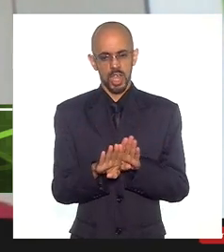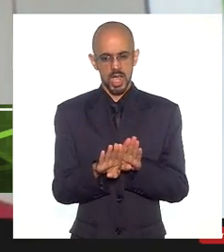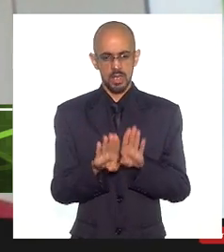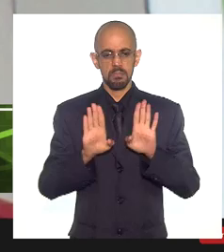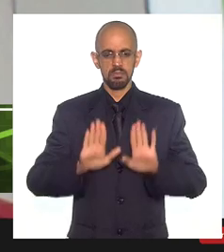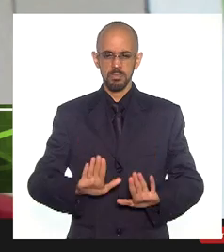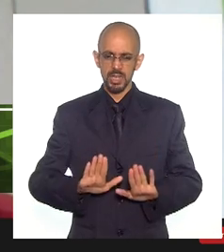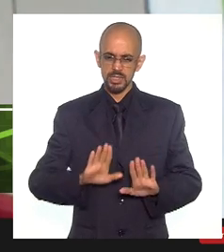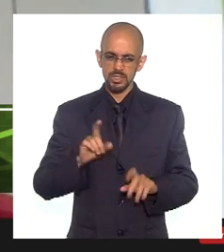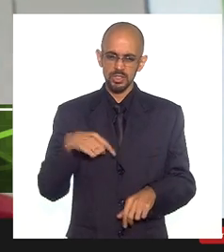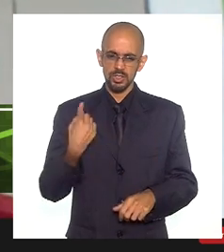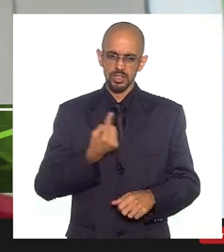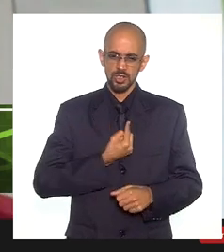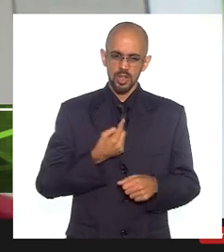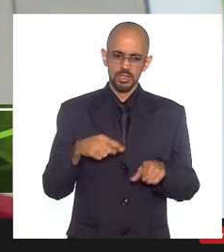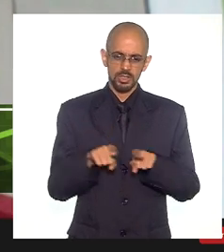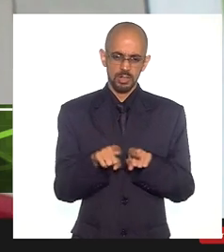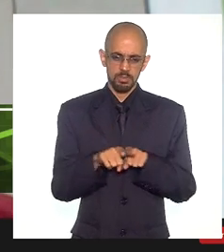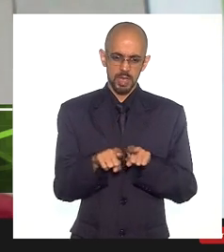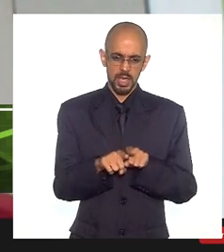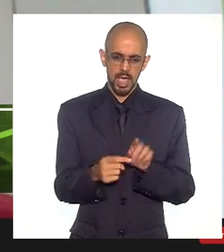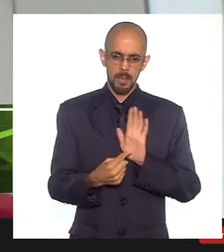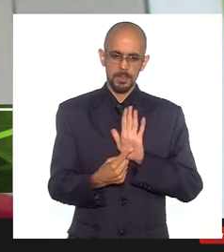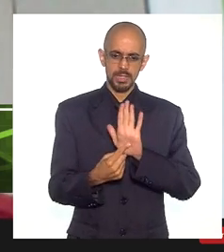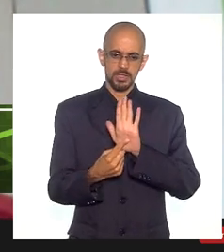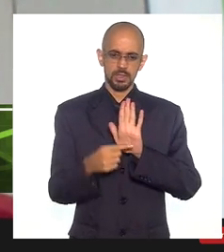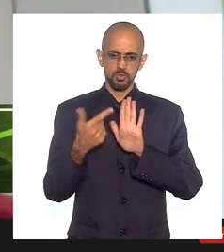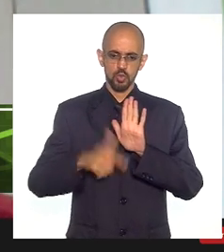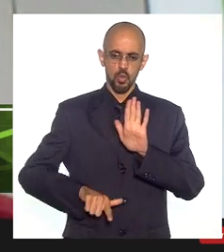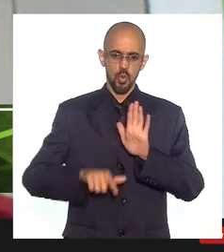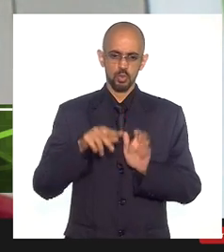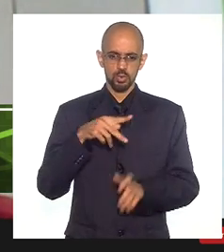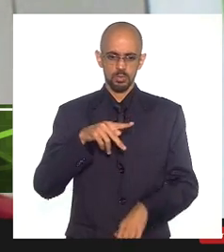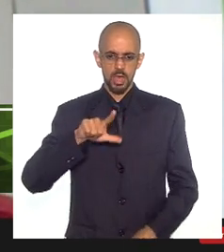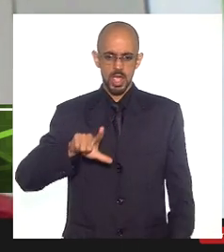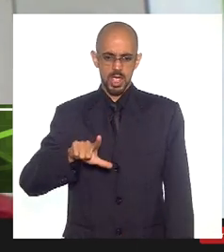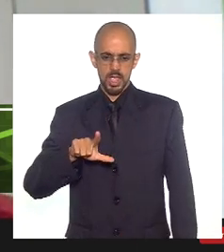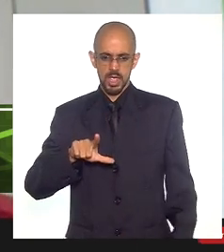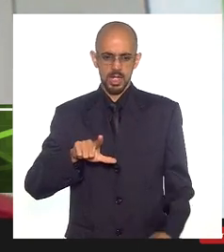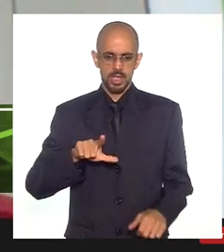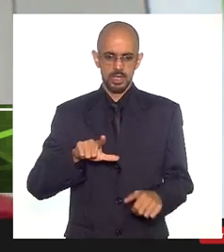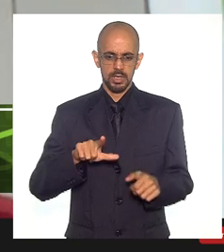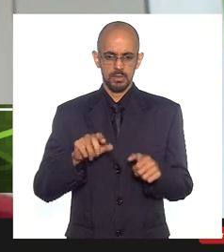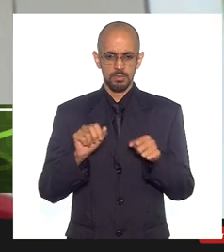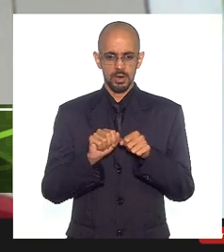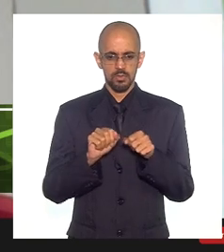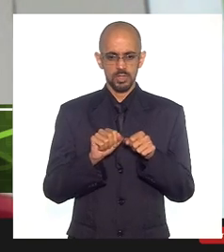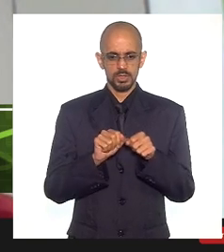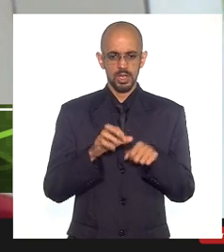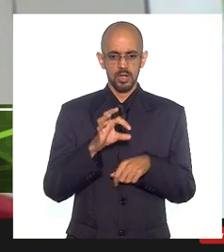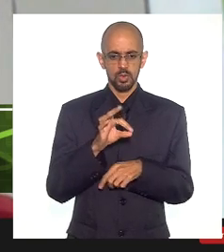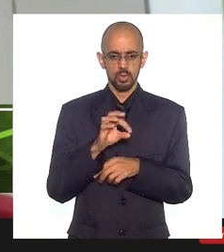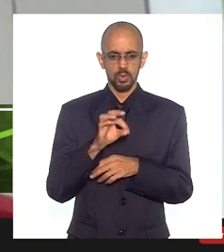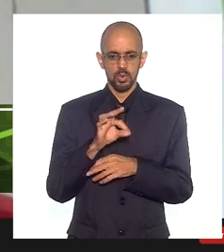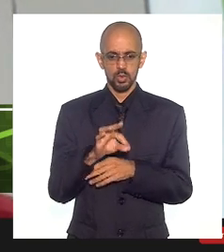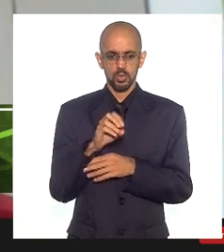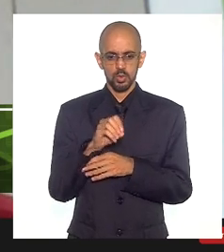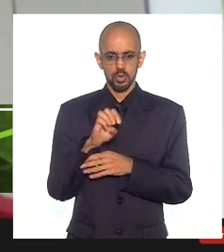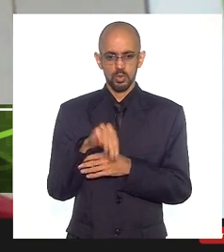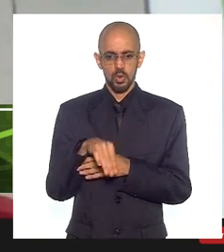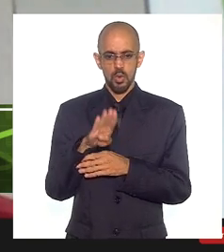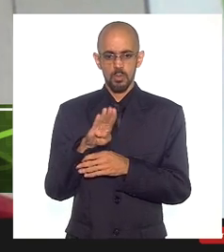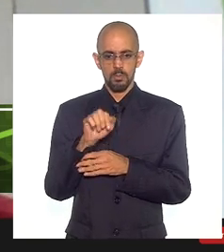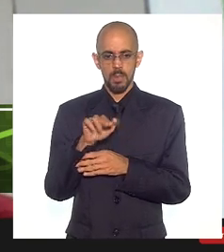a gente também apresentou um outro projeto de lei para tombar a UERJ como patrimônio material,